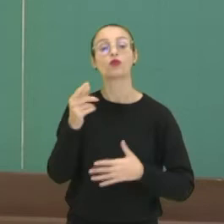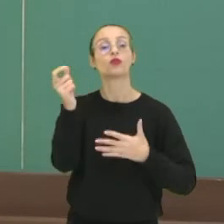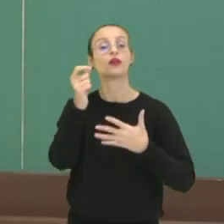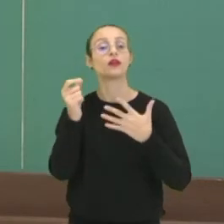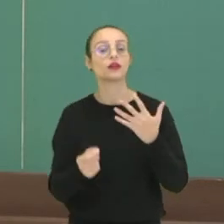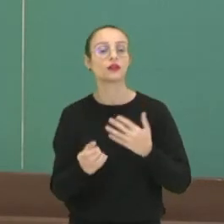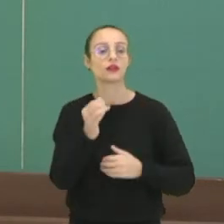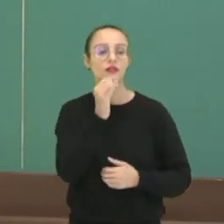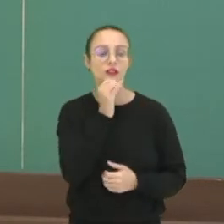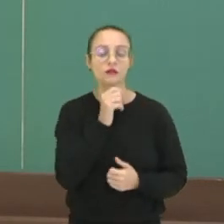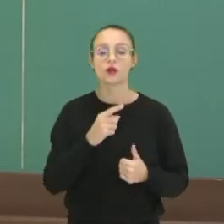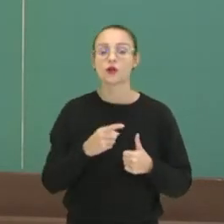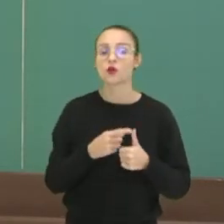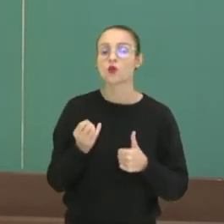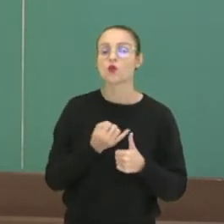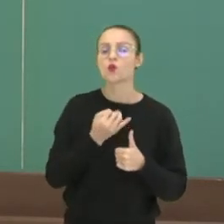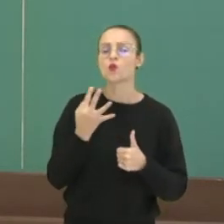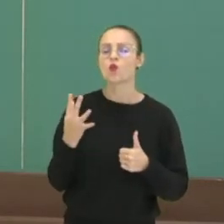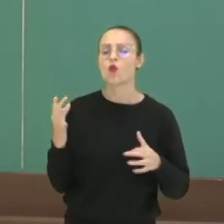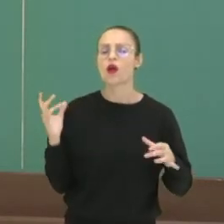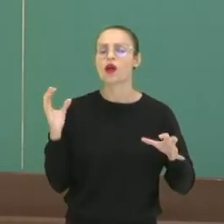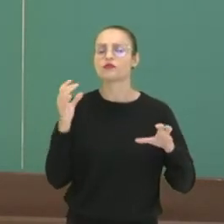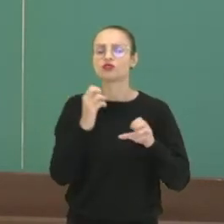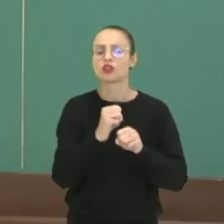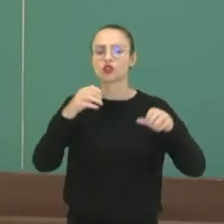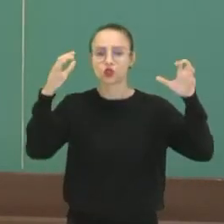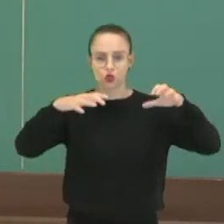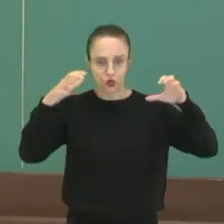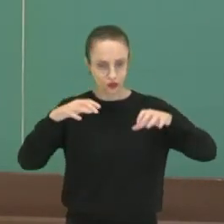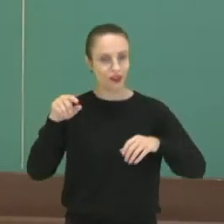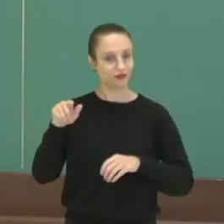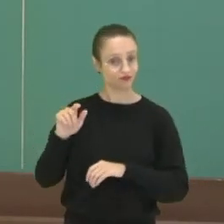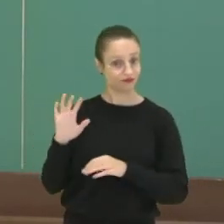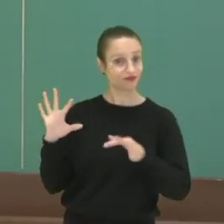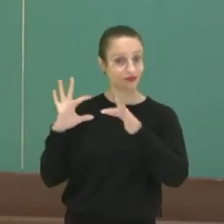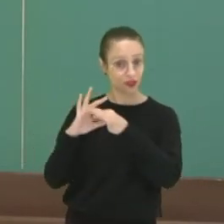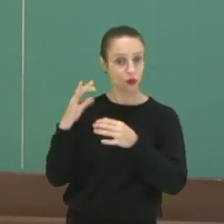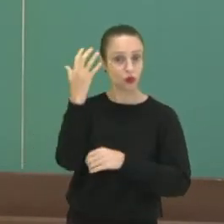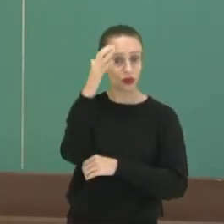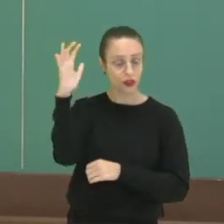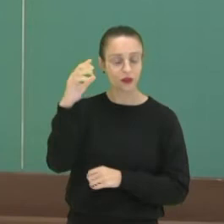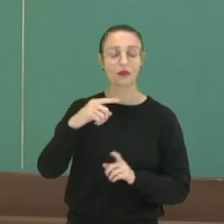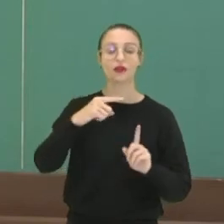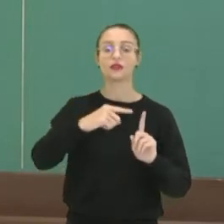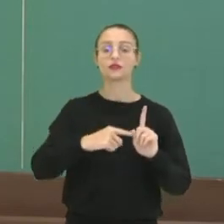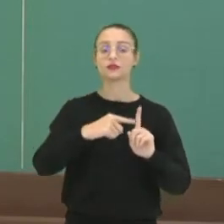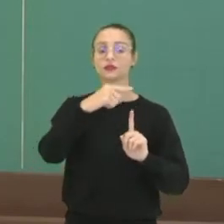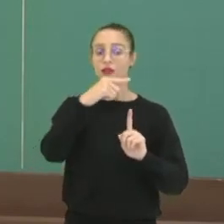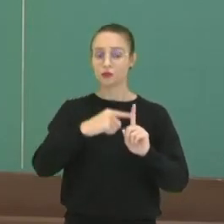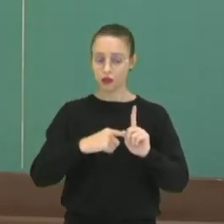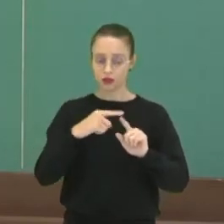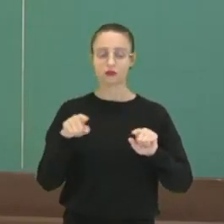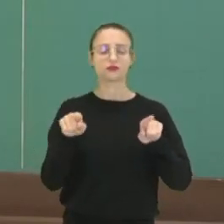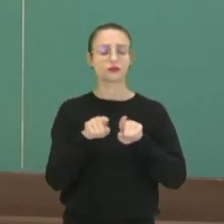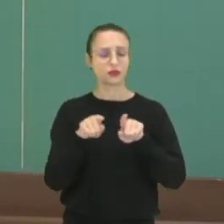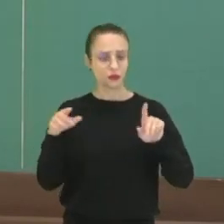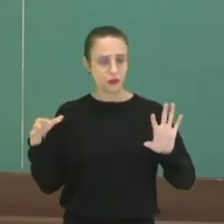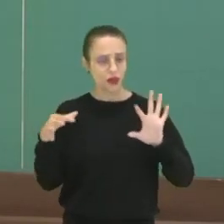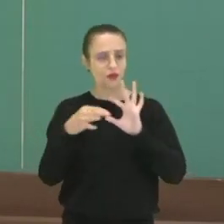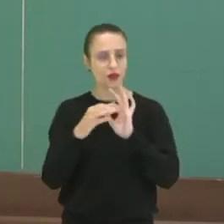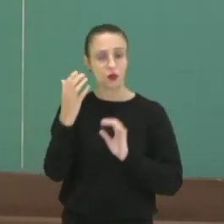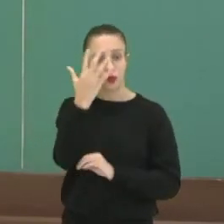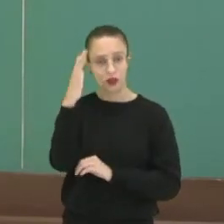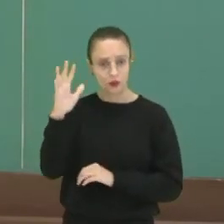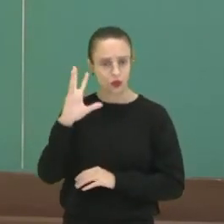como quantidade de chuvas, as chuvas têm a ver com o clima, né? A temperatura também, tudo isso